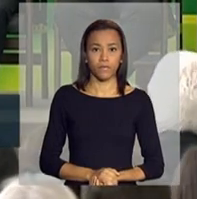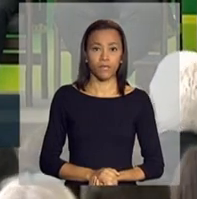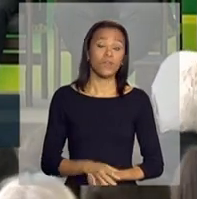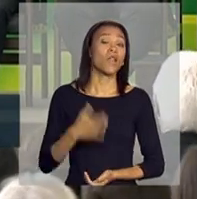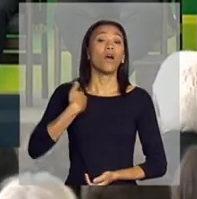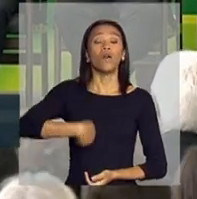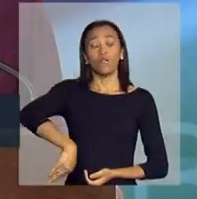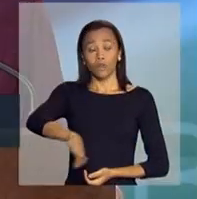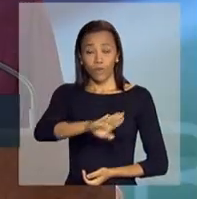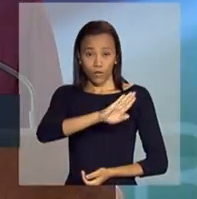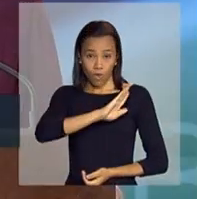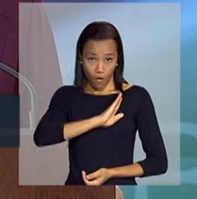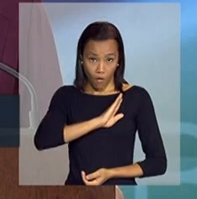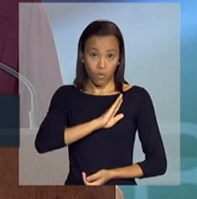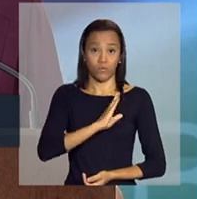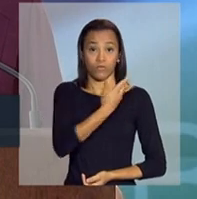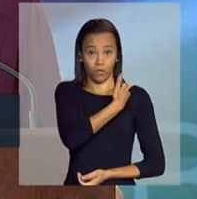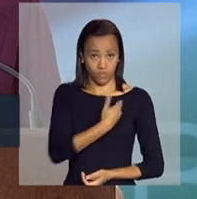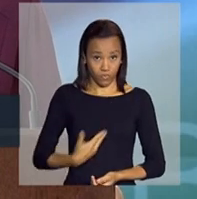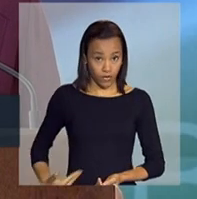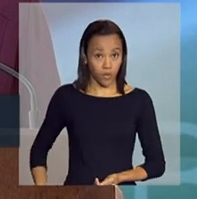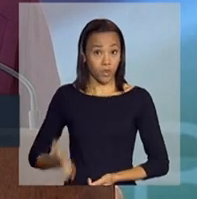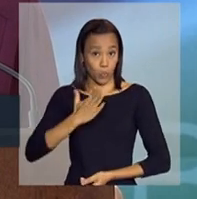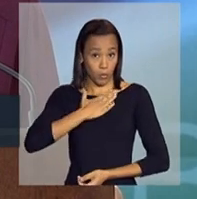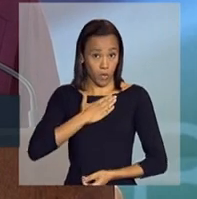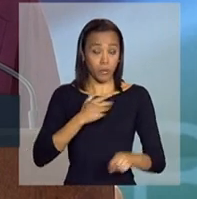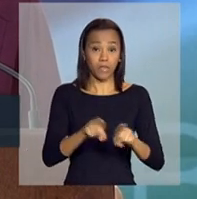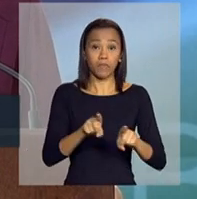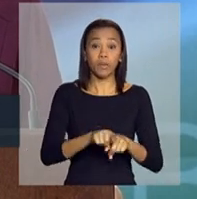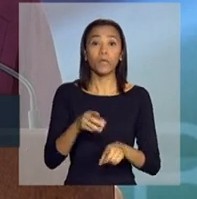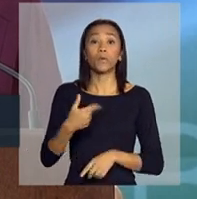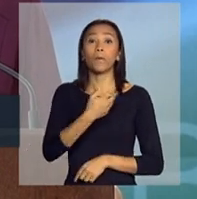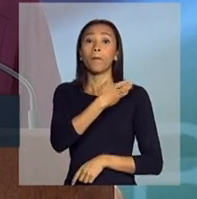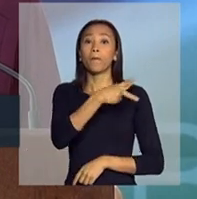nossos governos, o meu e o do presidente Lula,